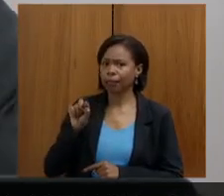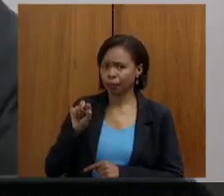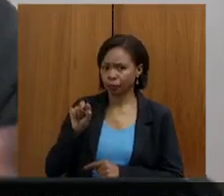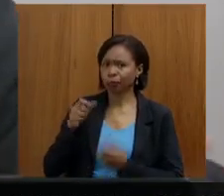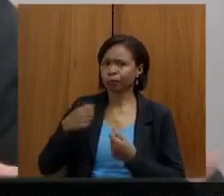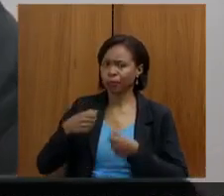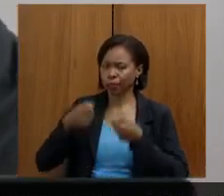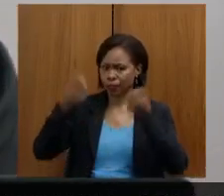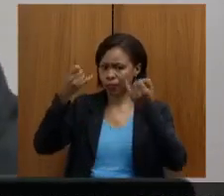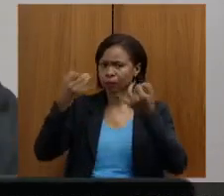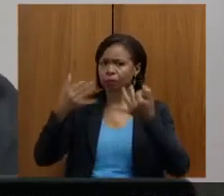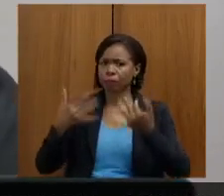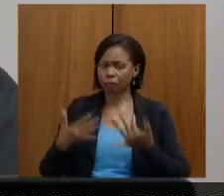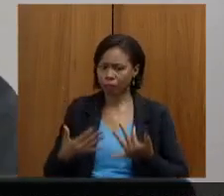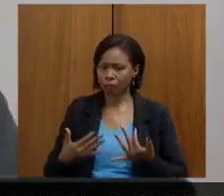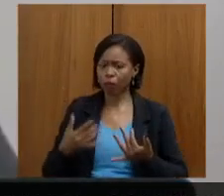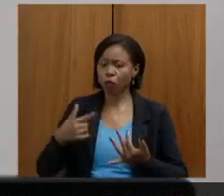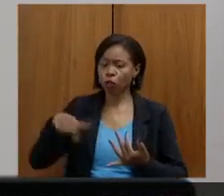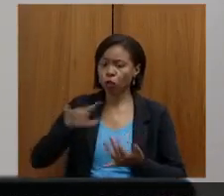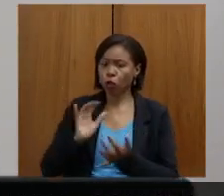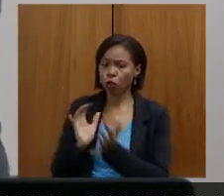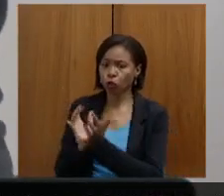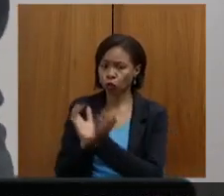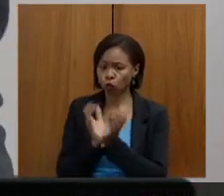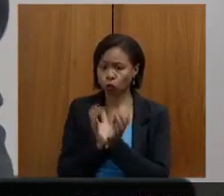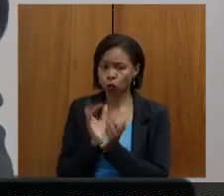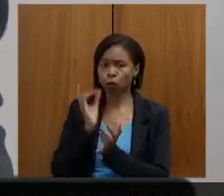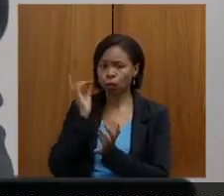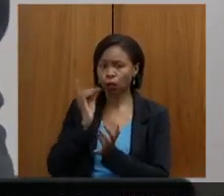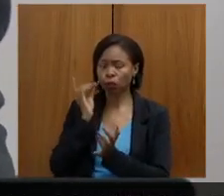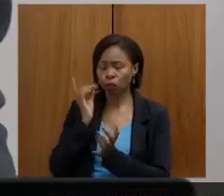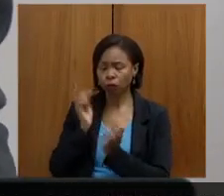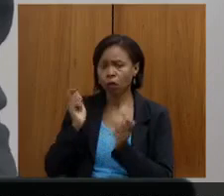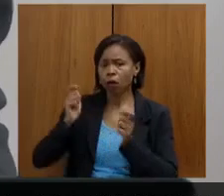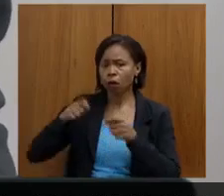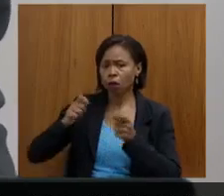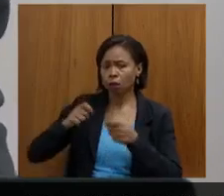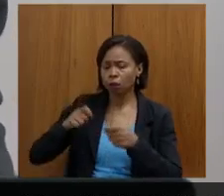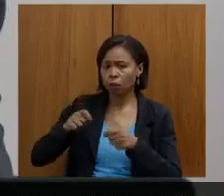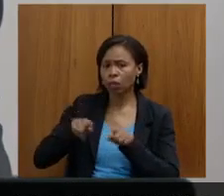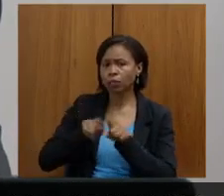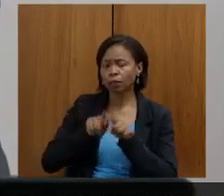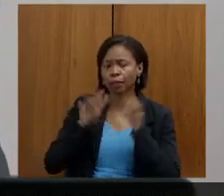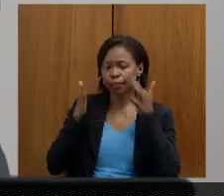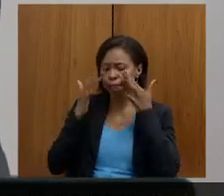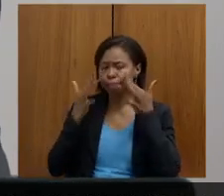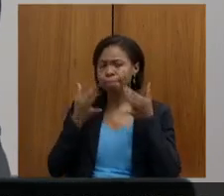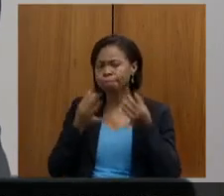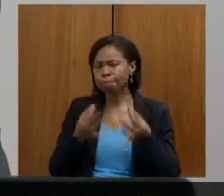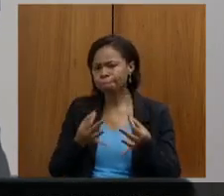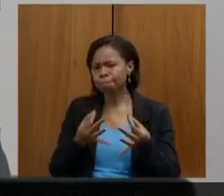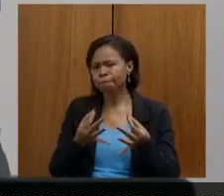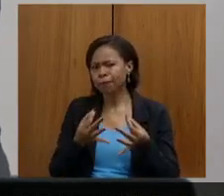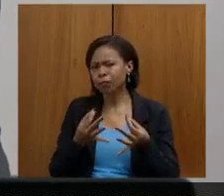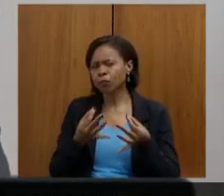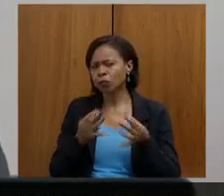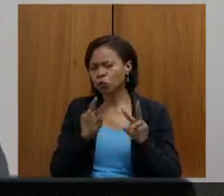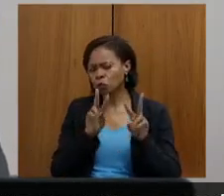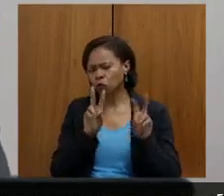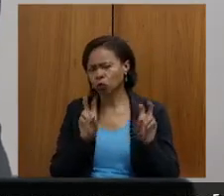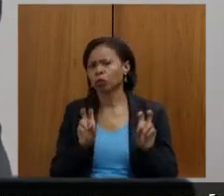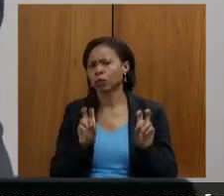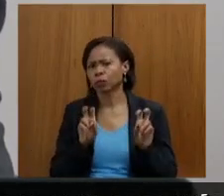esclarecida até para que os pares da comissão também tivesse a atenção para o tema